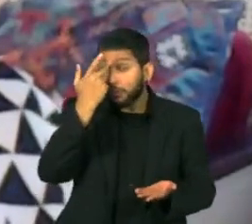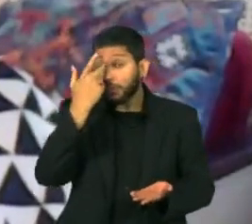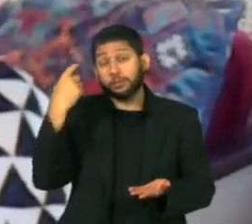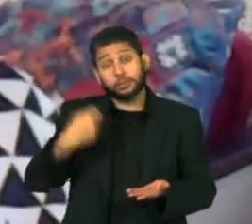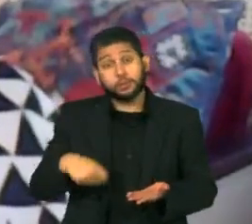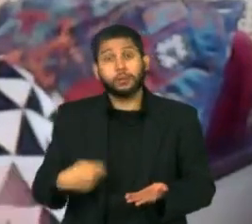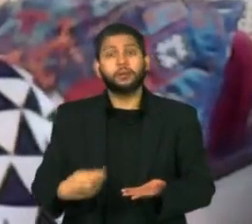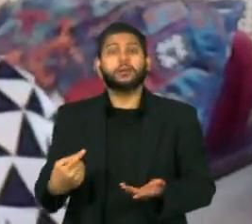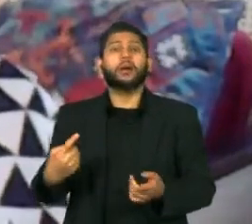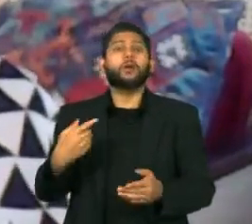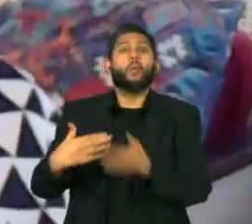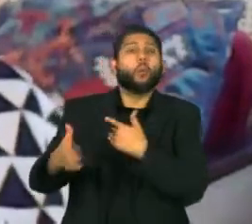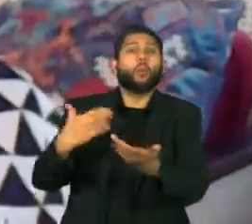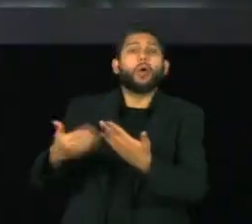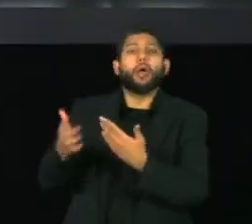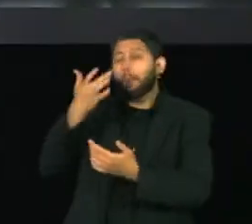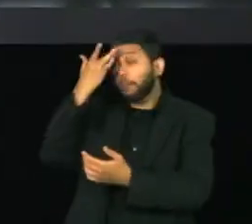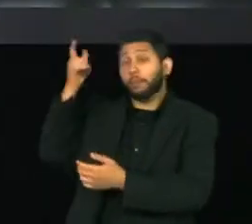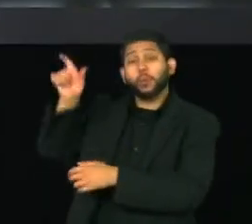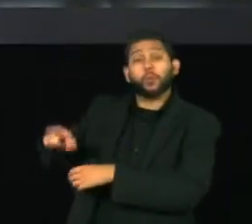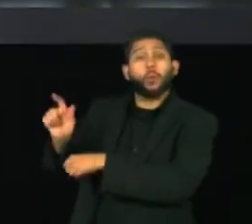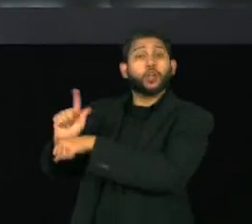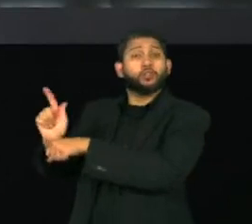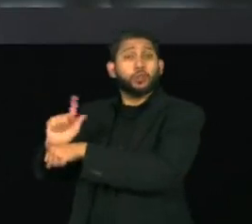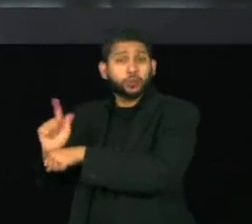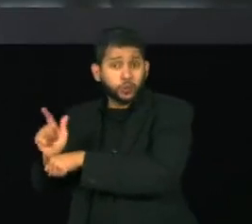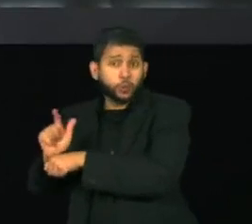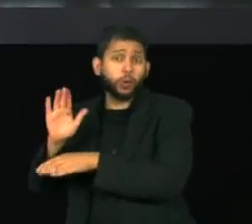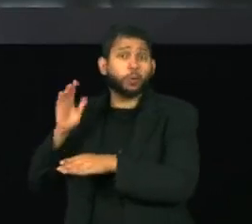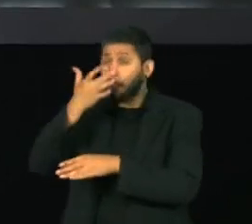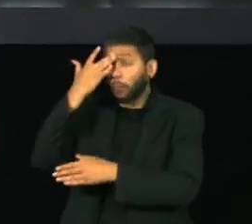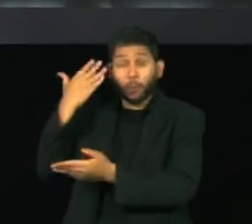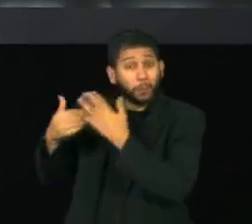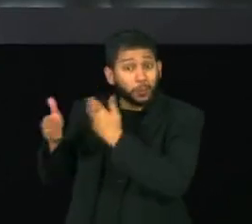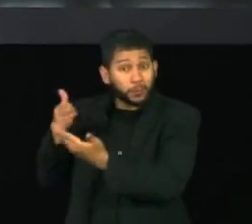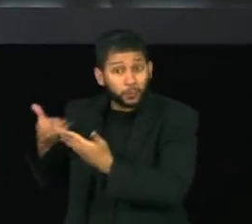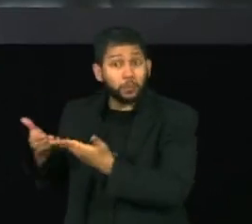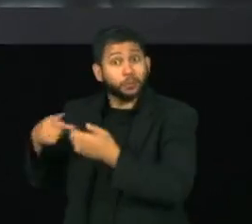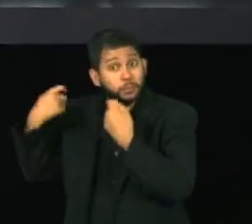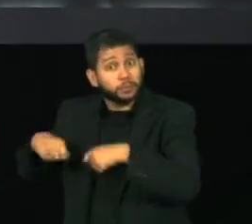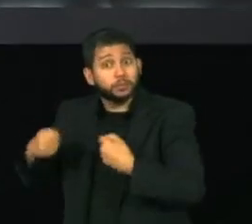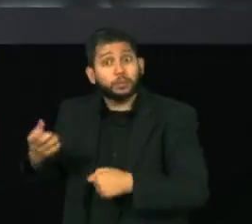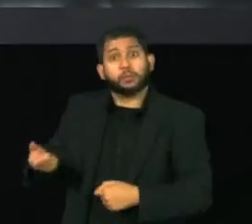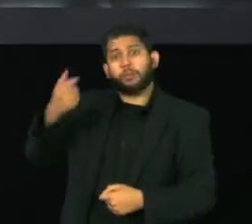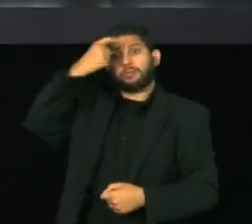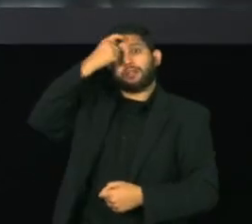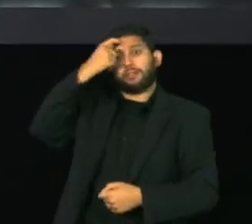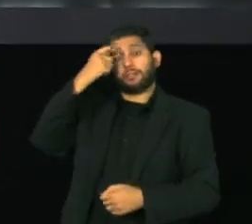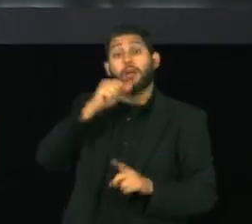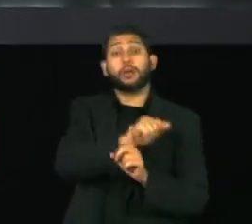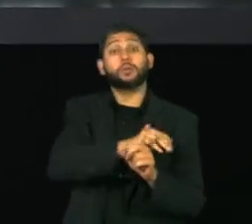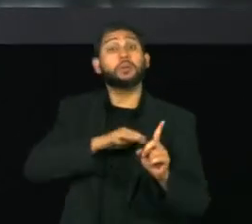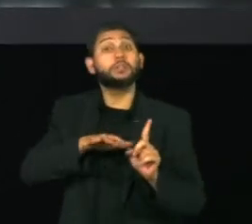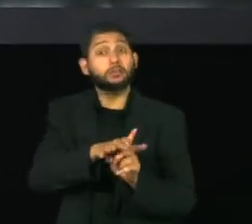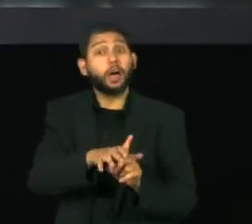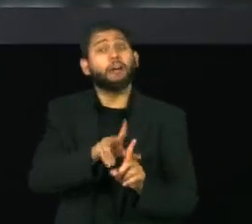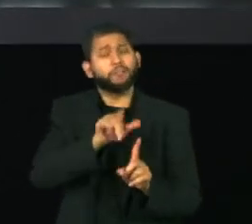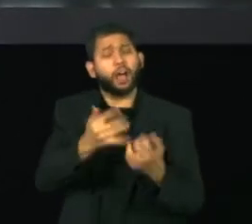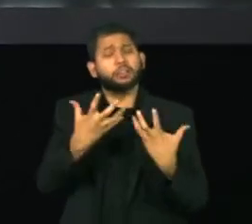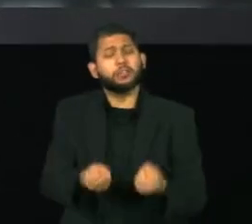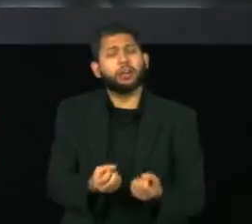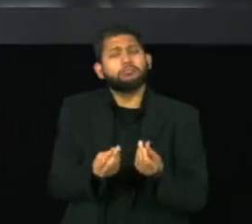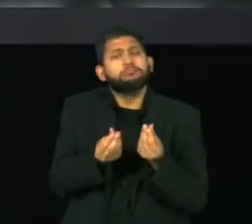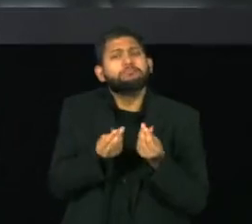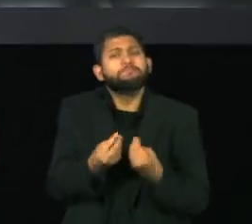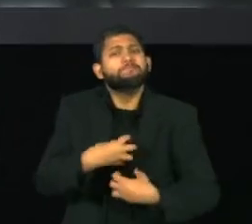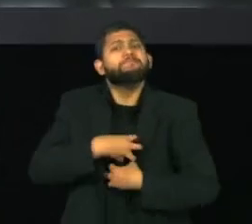revisto, né? Por qualquer dirigente, por qualquer pessoa, quer dizer, e a sociedade vai ser sensível a isso, claro,